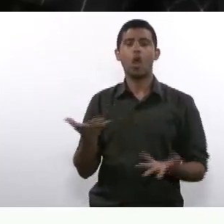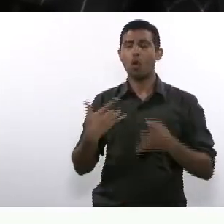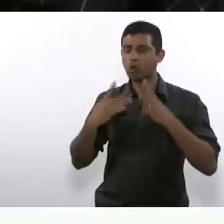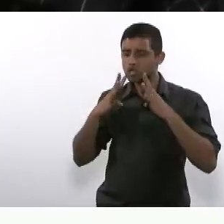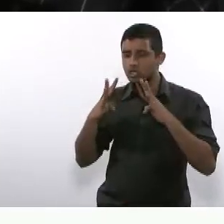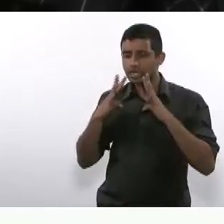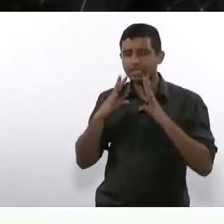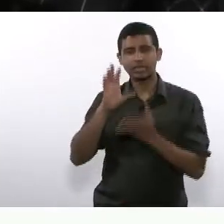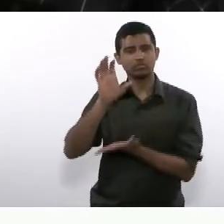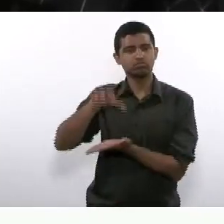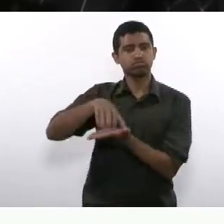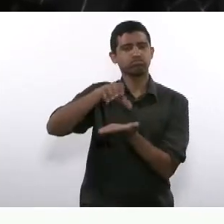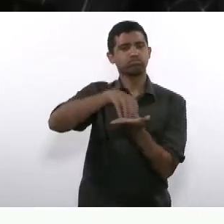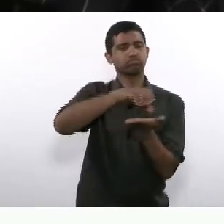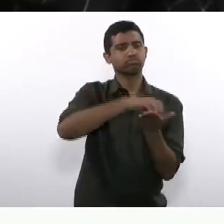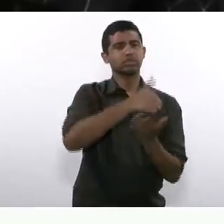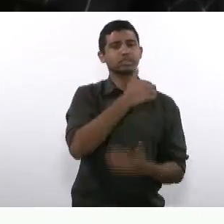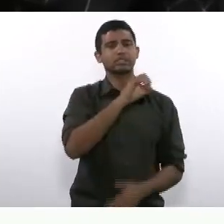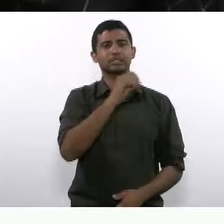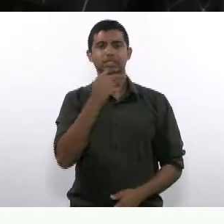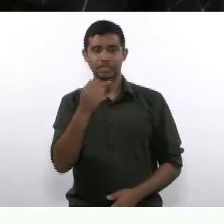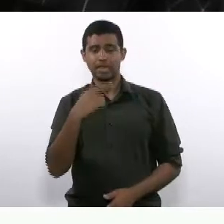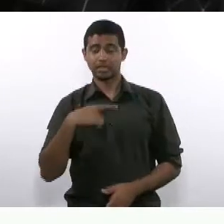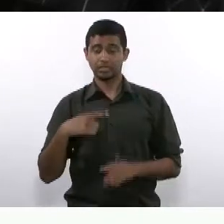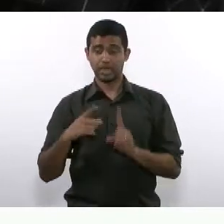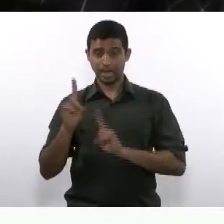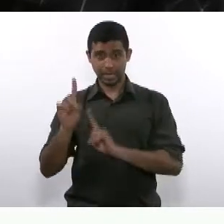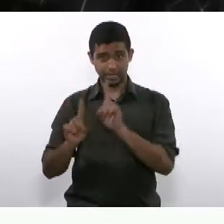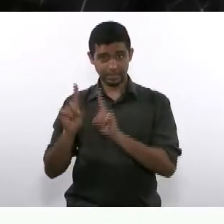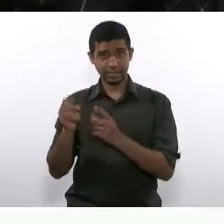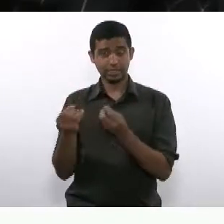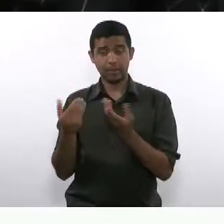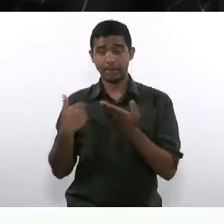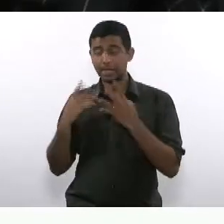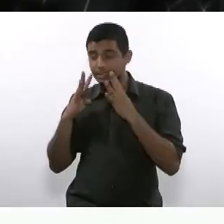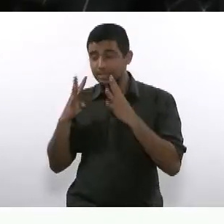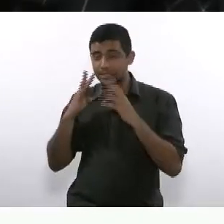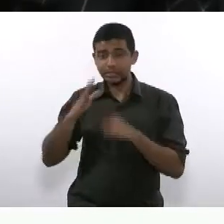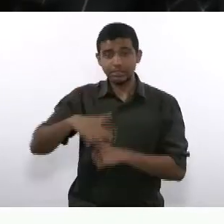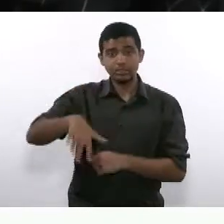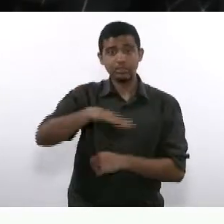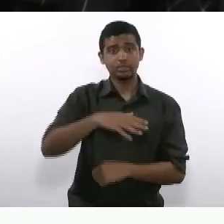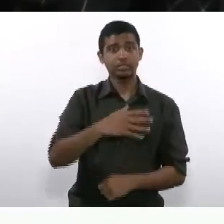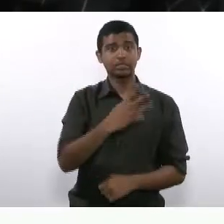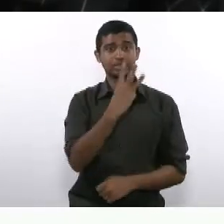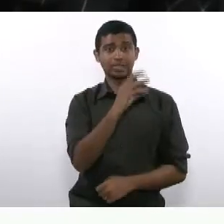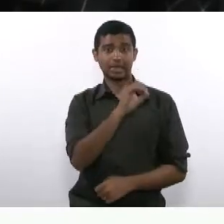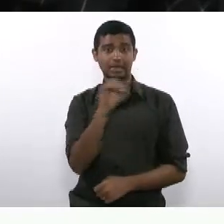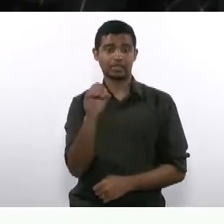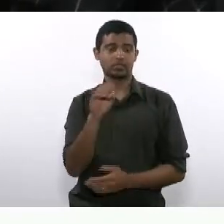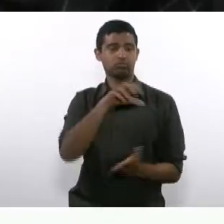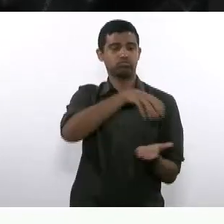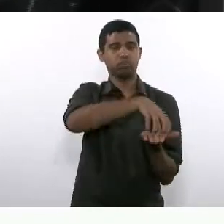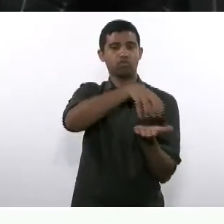núcleos e que estamos com uma licitação em andamento para atender 300 núcleos.